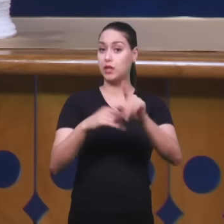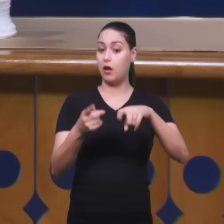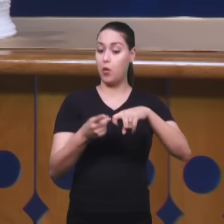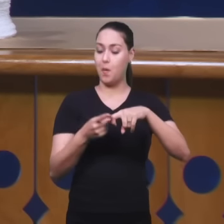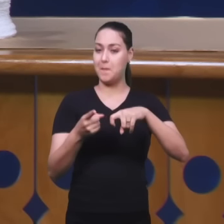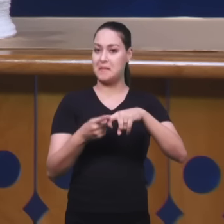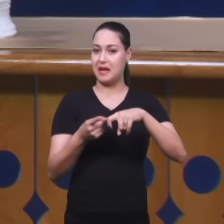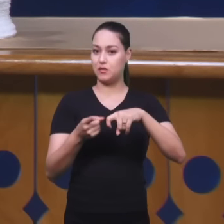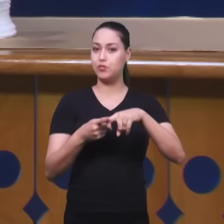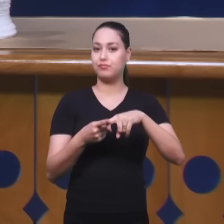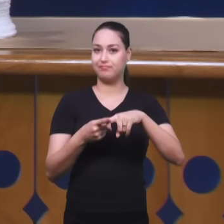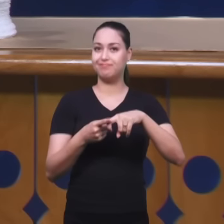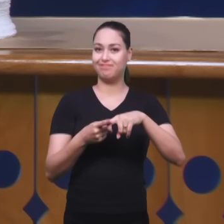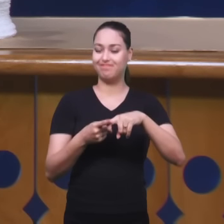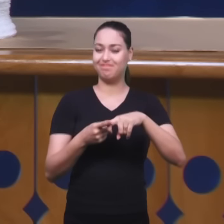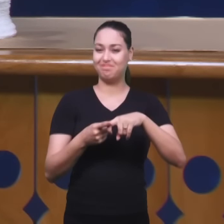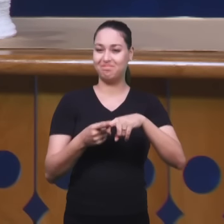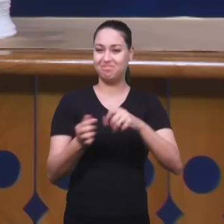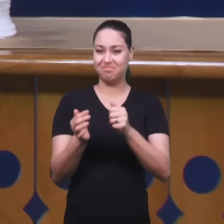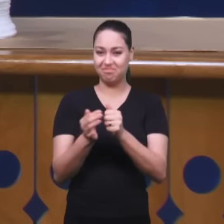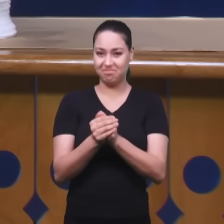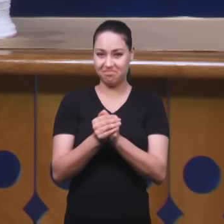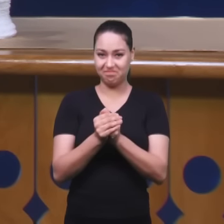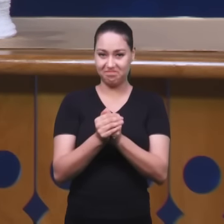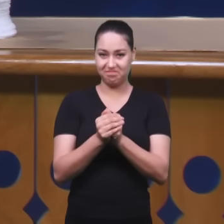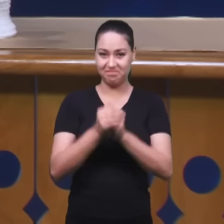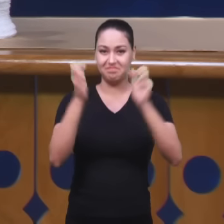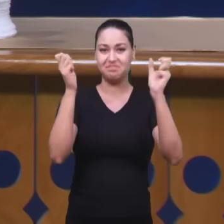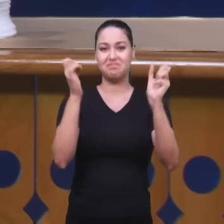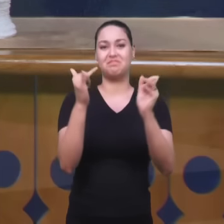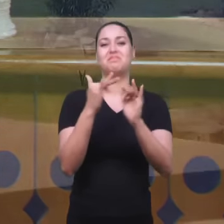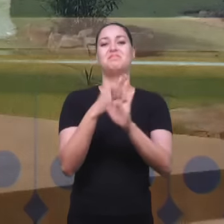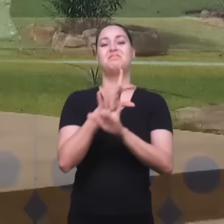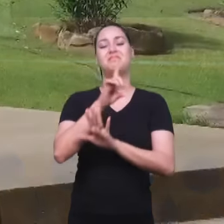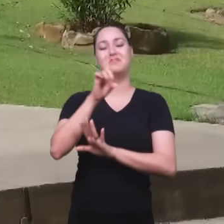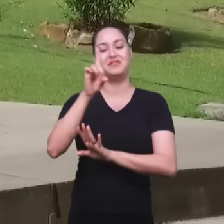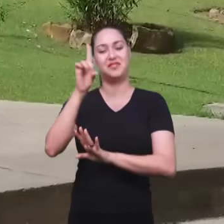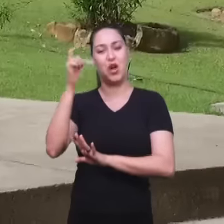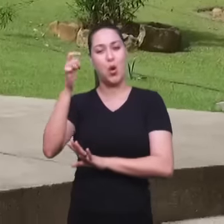Nós participaremos De mais um louvor Ao nome do Senhor